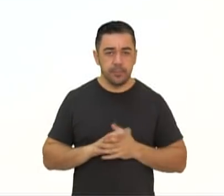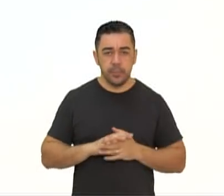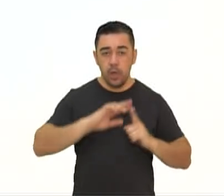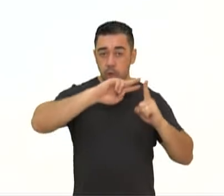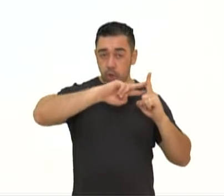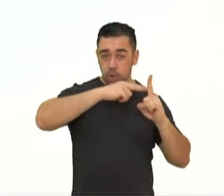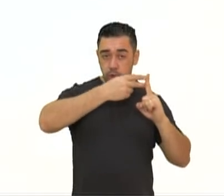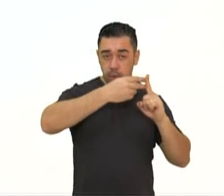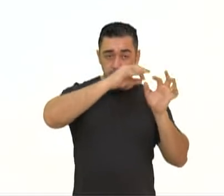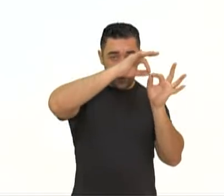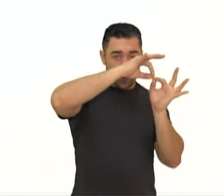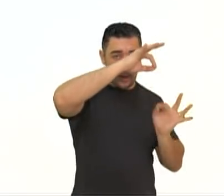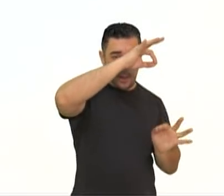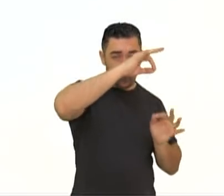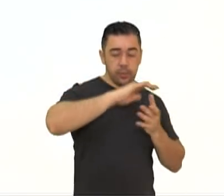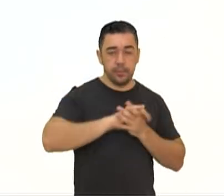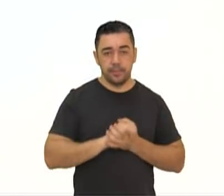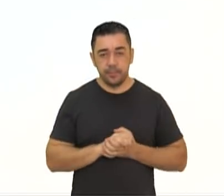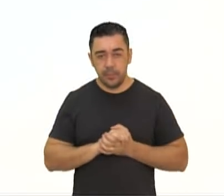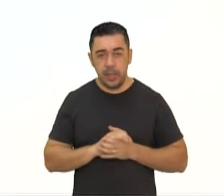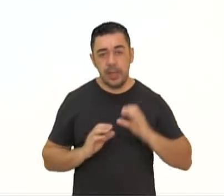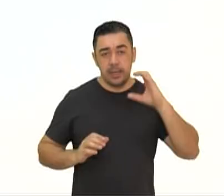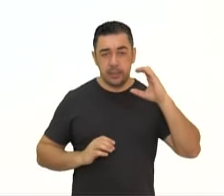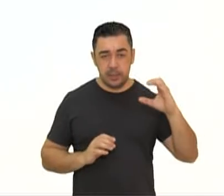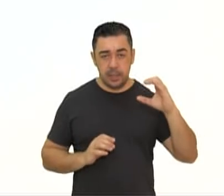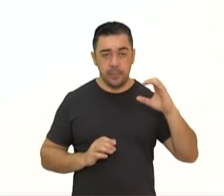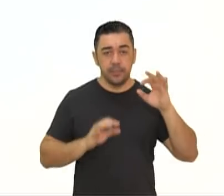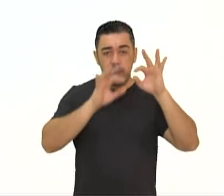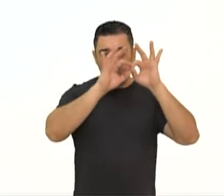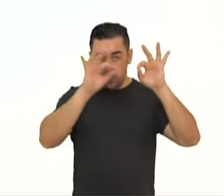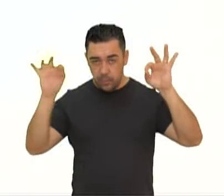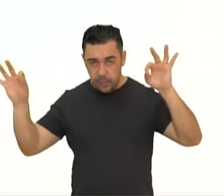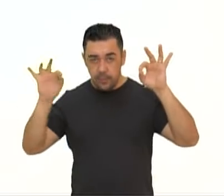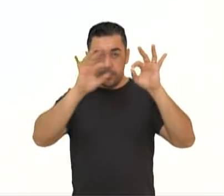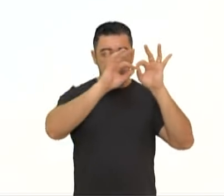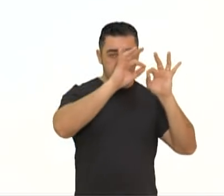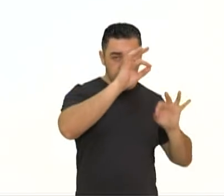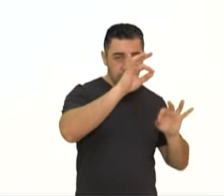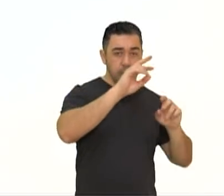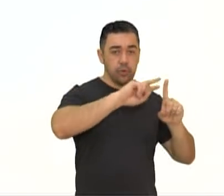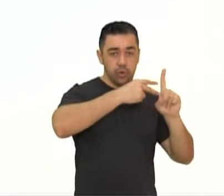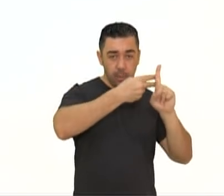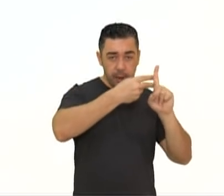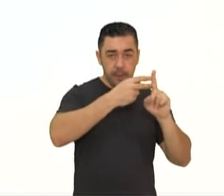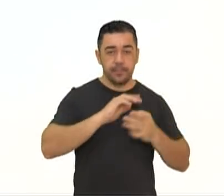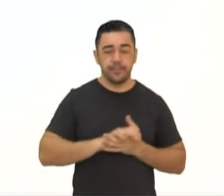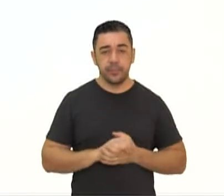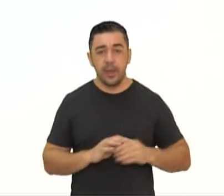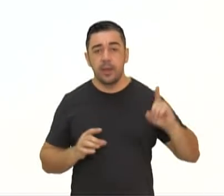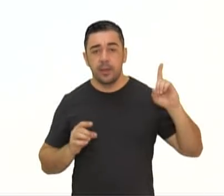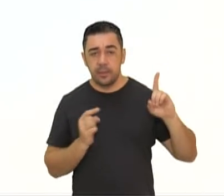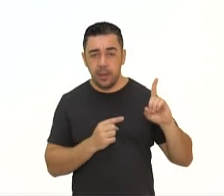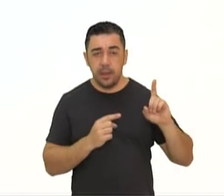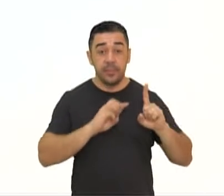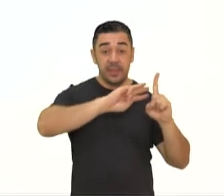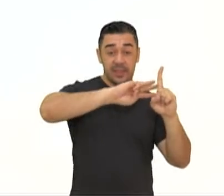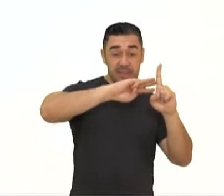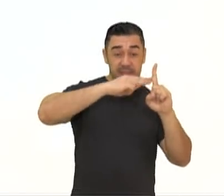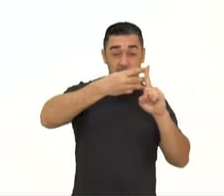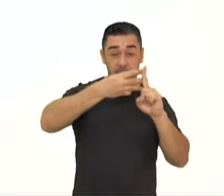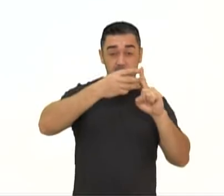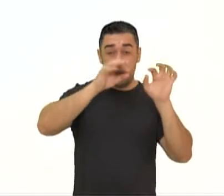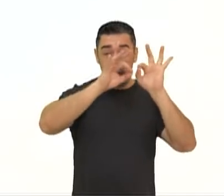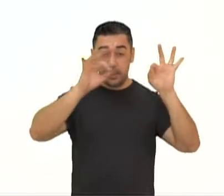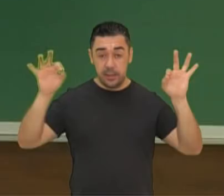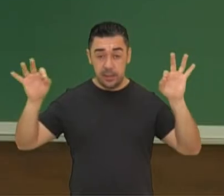largura. Letra C, duplicarmos o comprimento e a largura. Letra D, triplicarmos as dimensões.